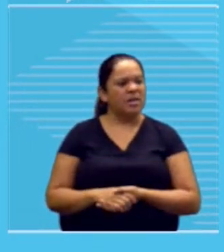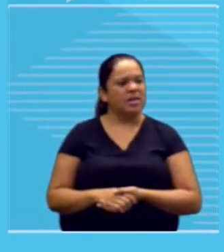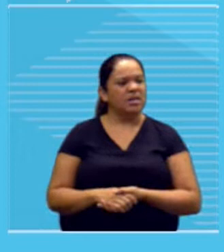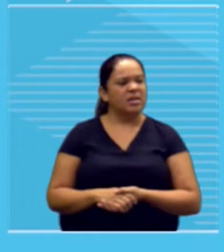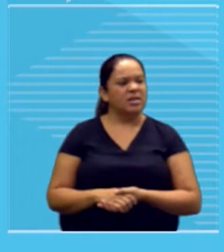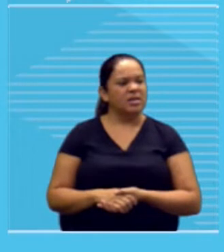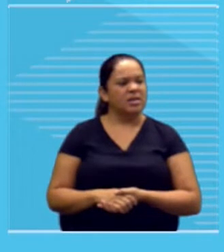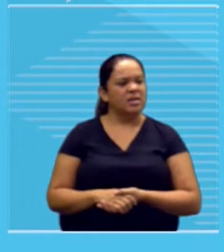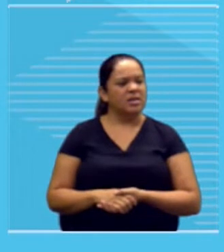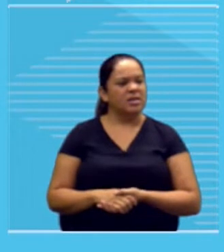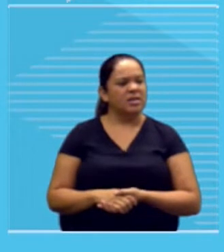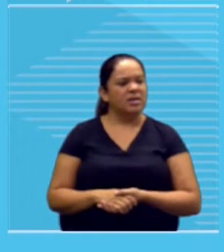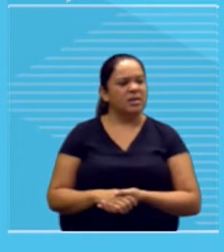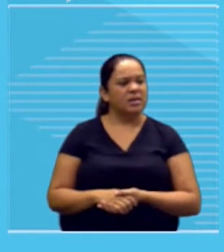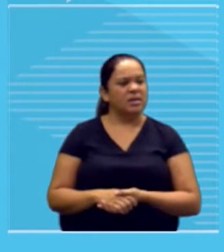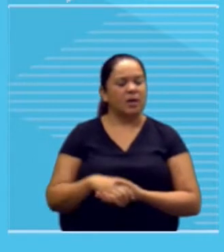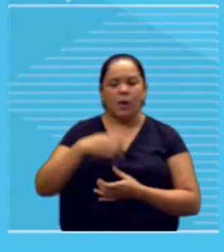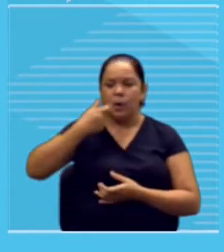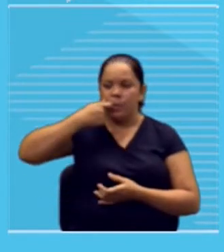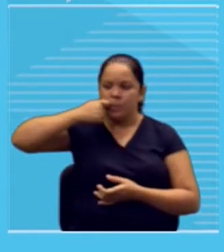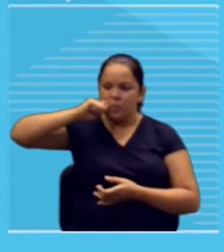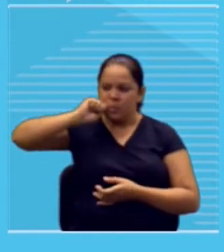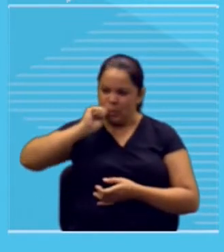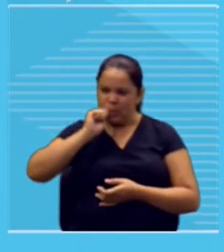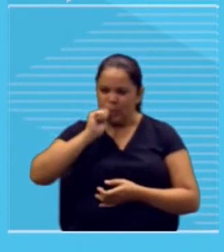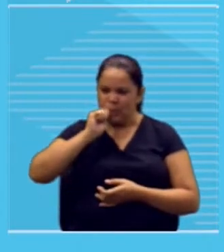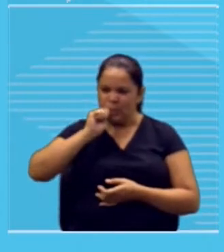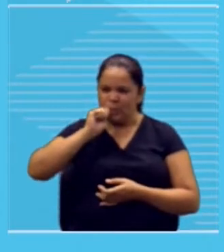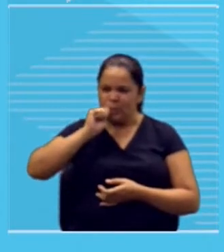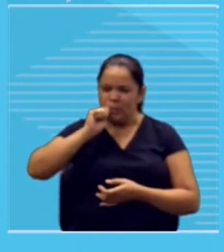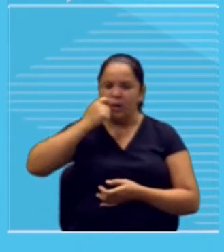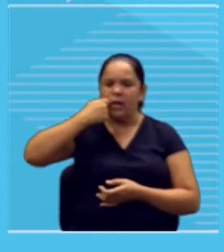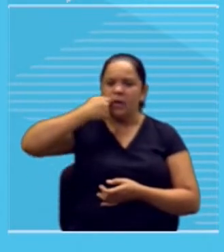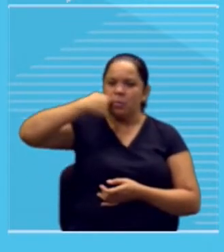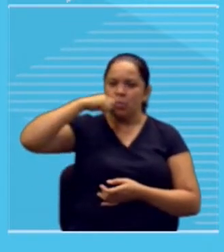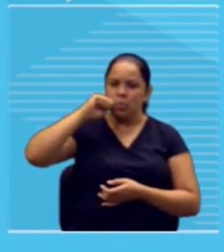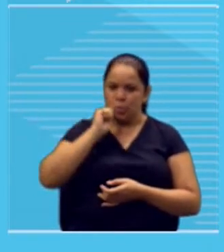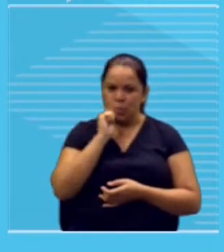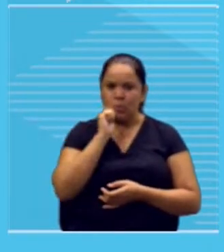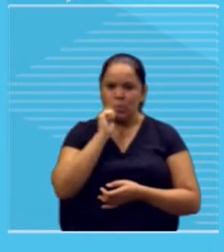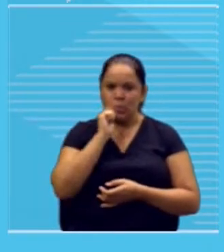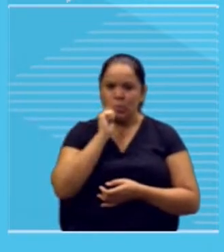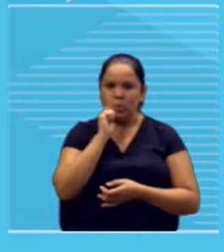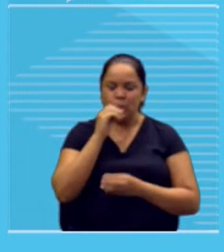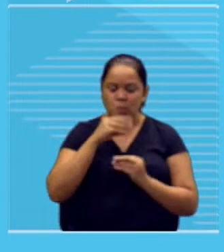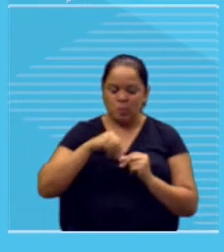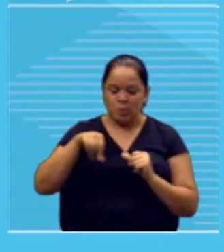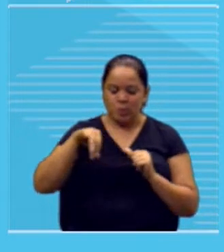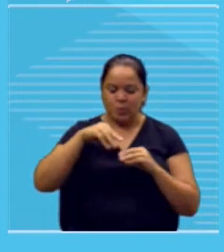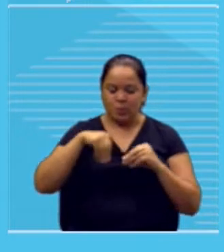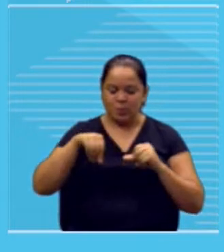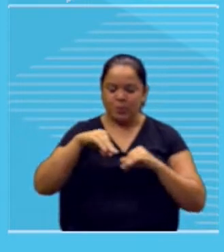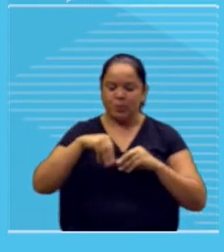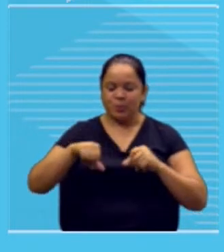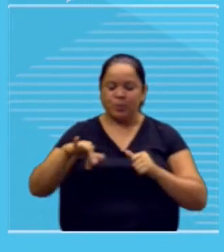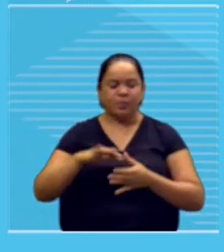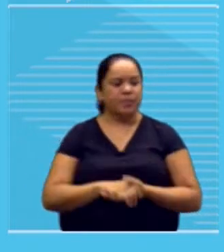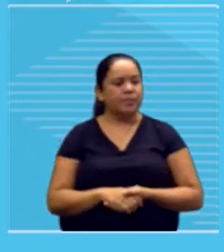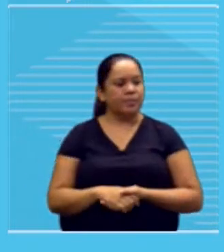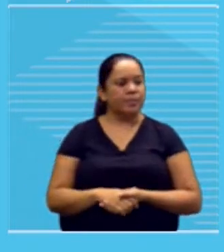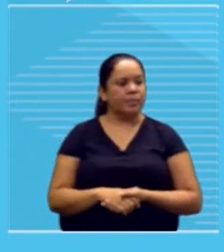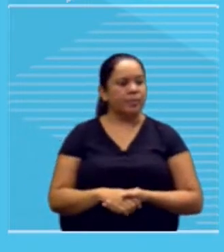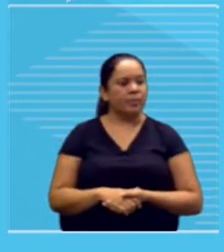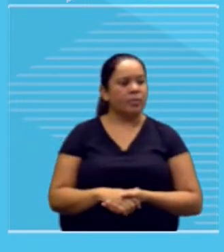mas tem que ler mano limão raspa de limão olha aí ó e para salada